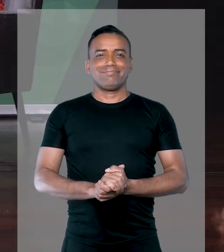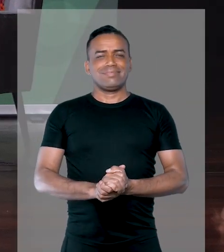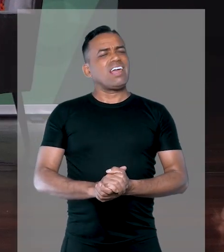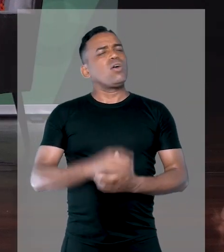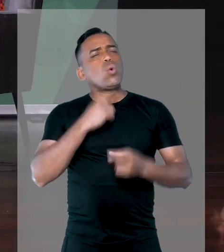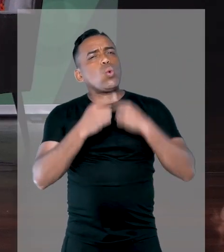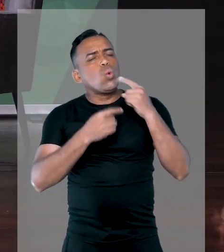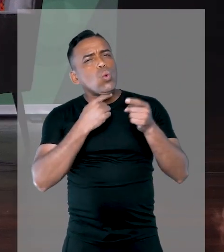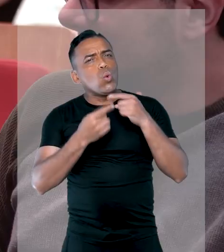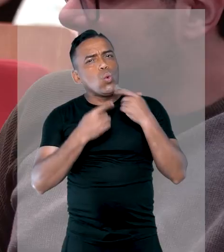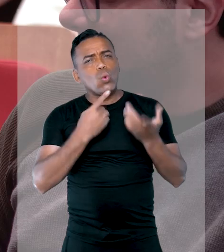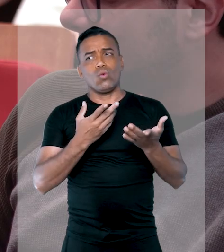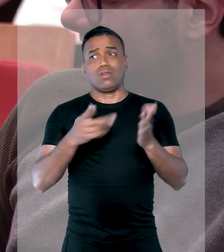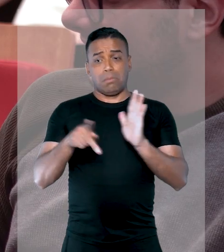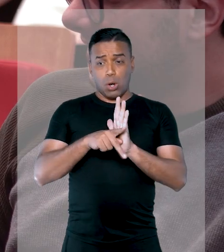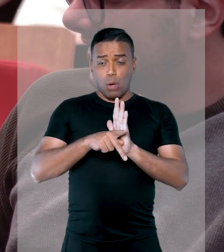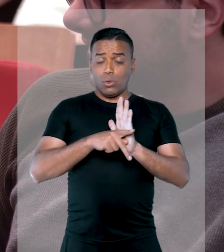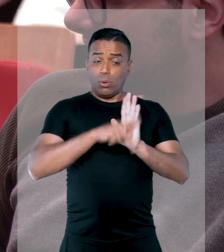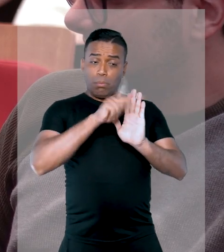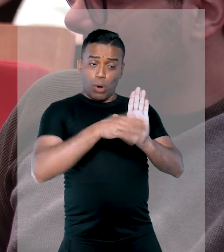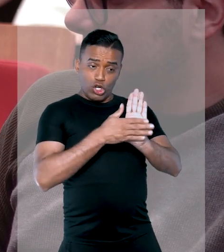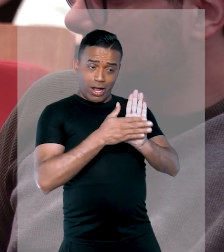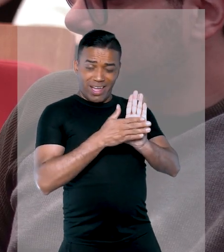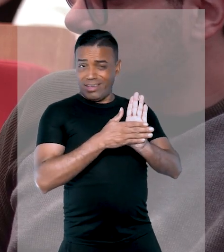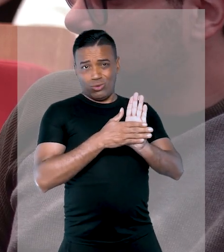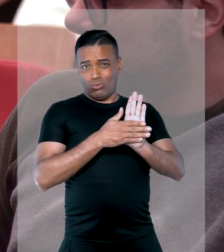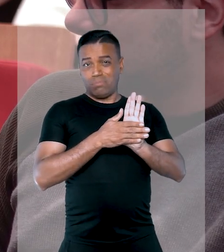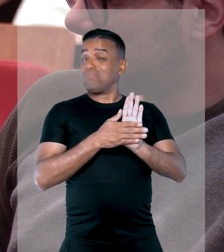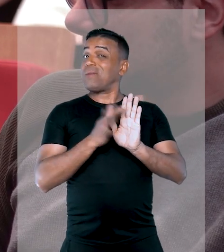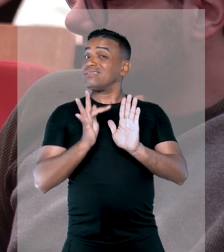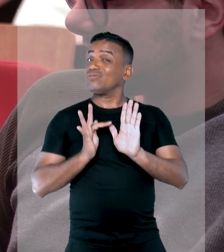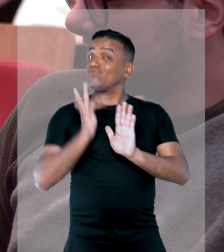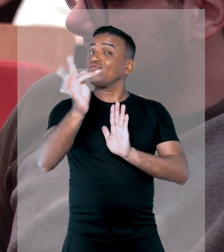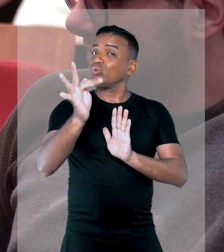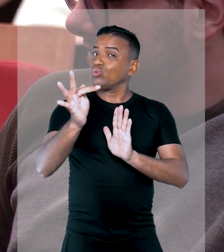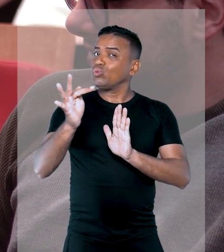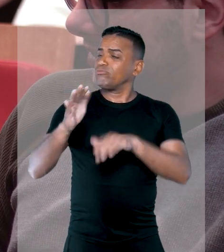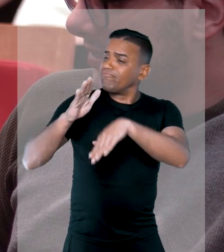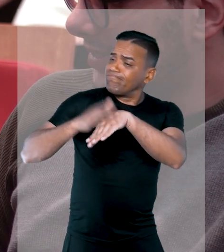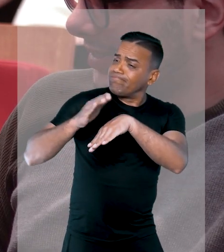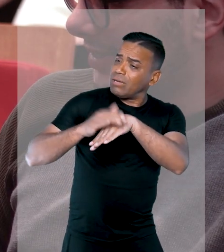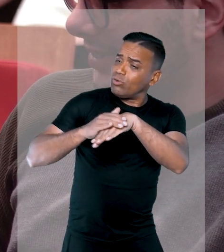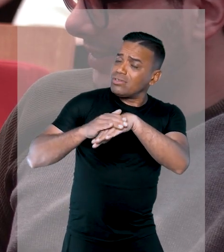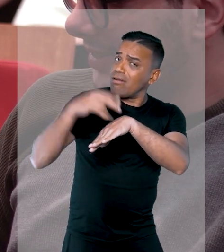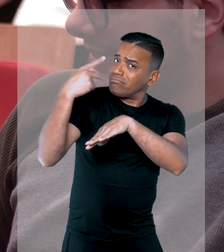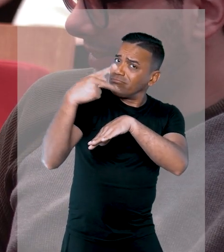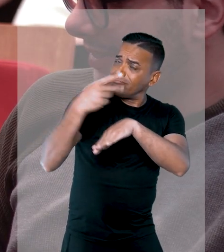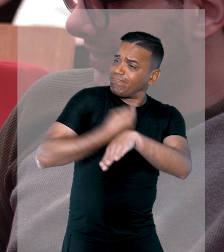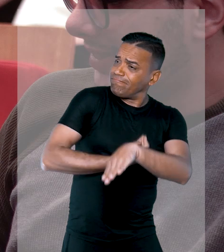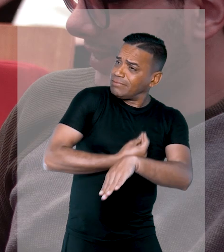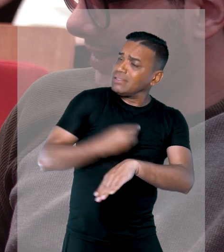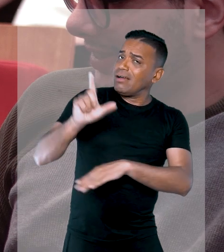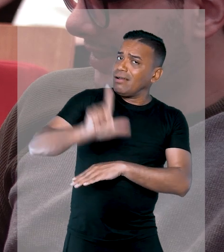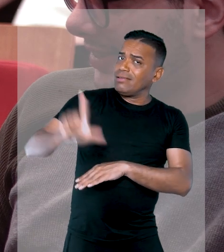Eu tenho uma dúvida, não exatamente sobre o projeto em si, mas sobre o futuro. Para você, a literatura, nessa